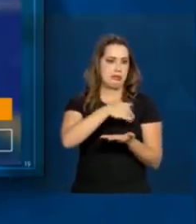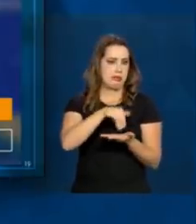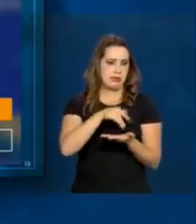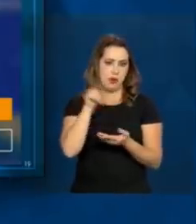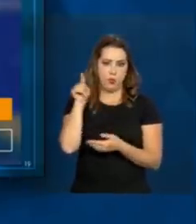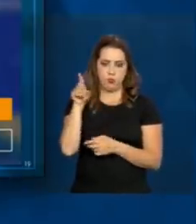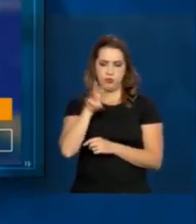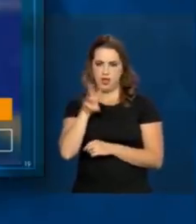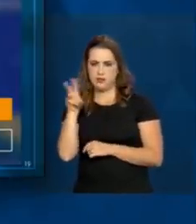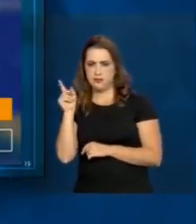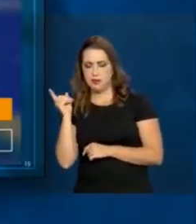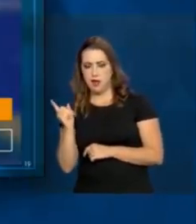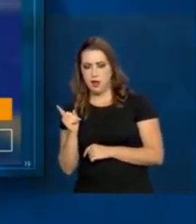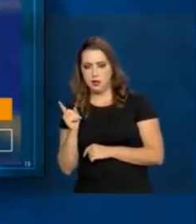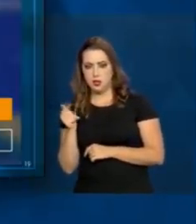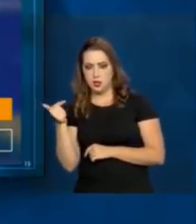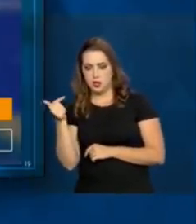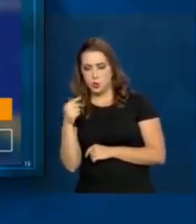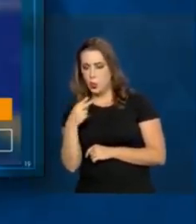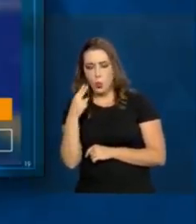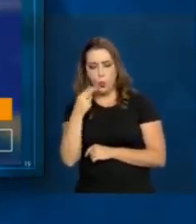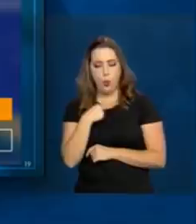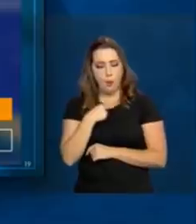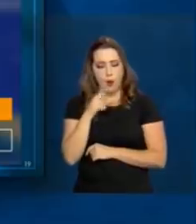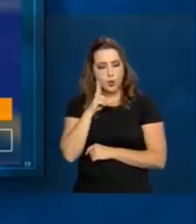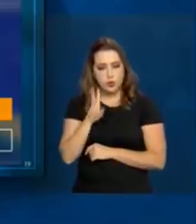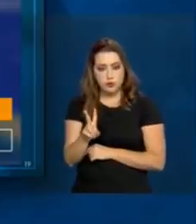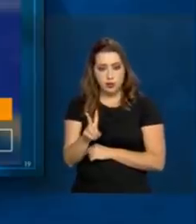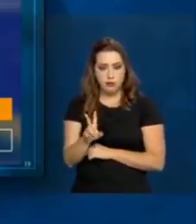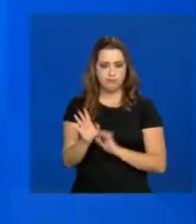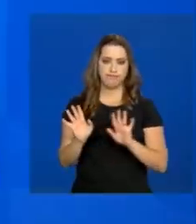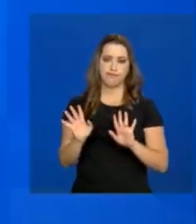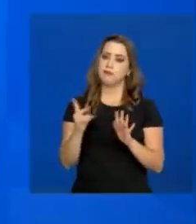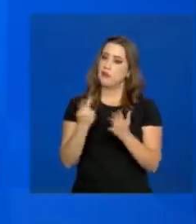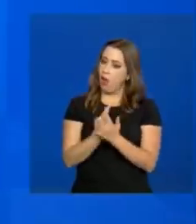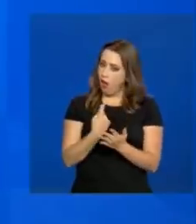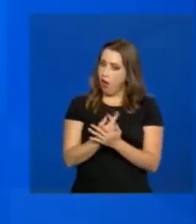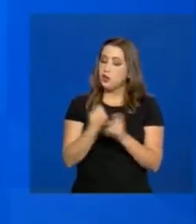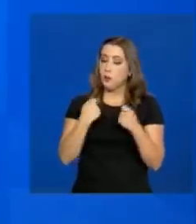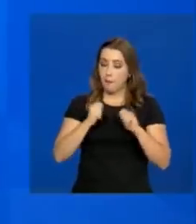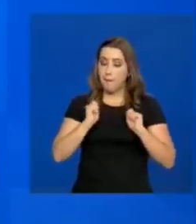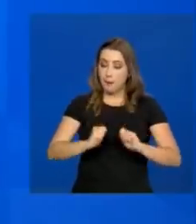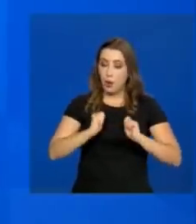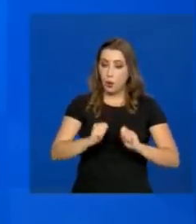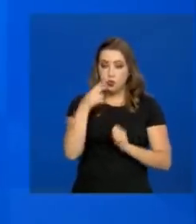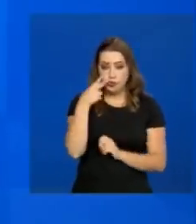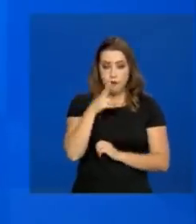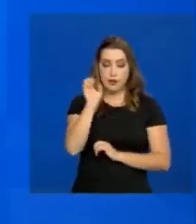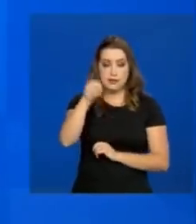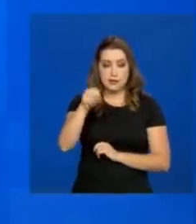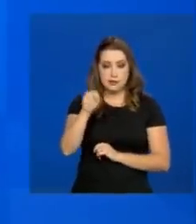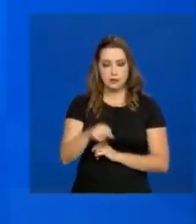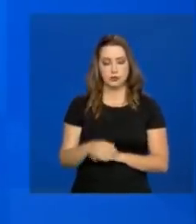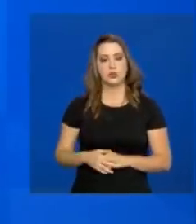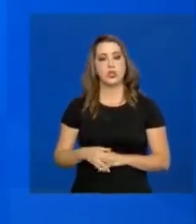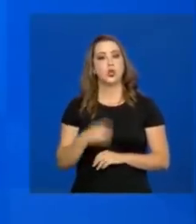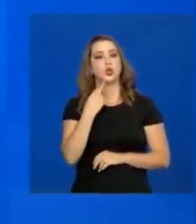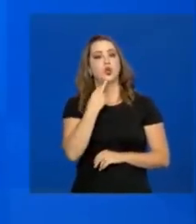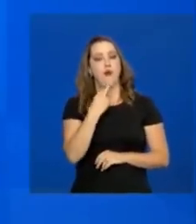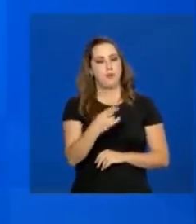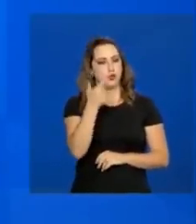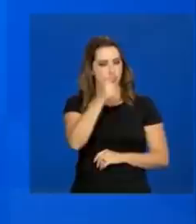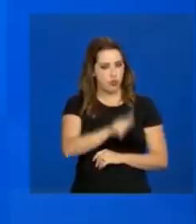cadastrado, esta opção não está disponível para ela, e está. Então, repetindo, todos os